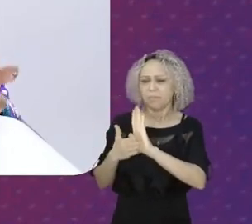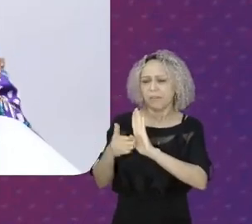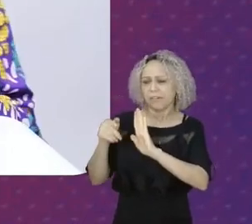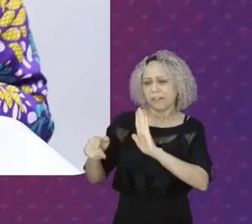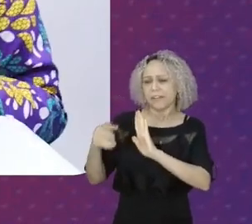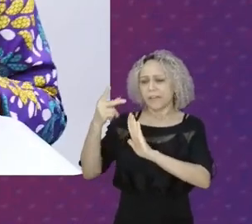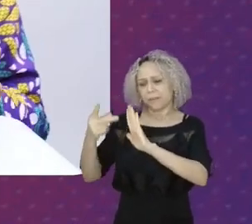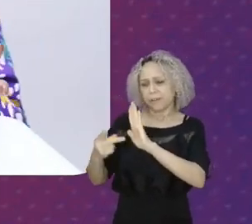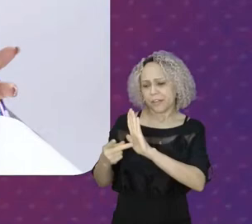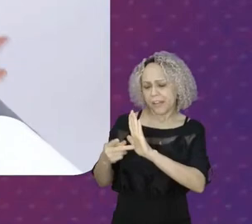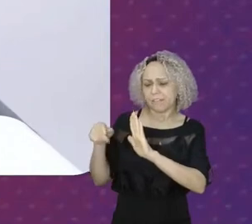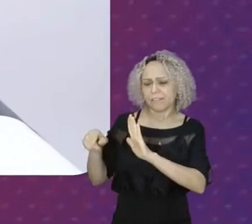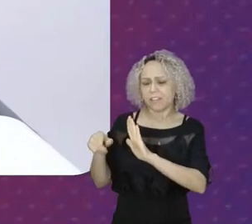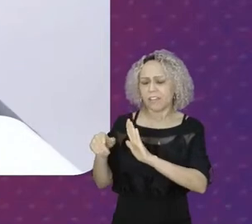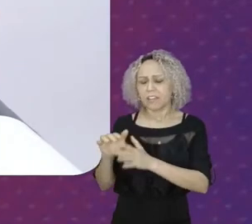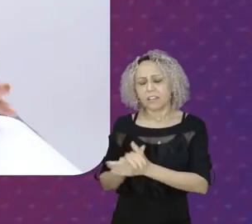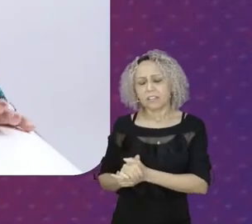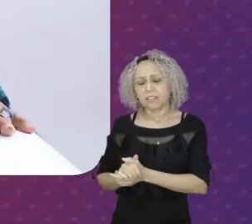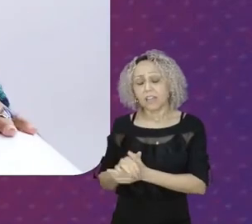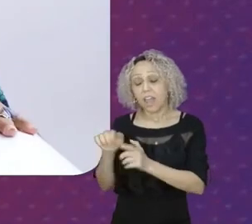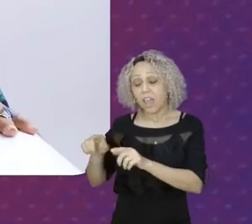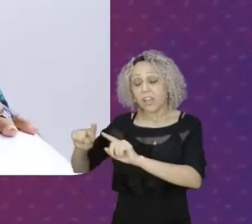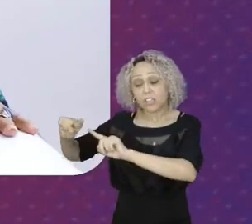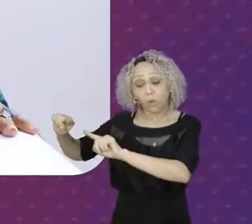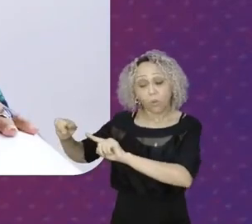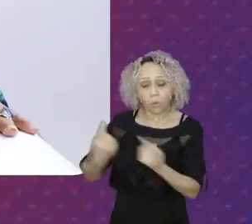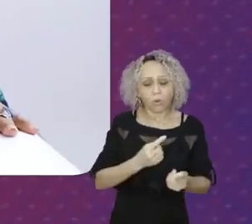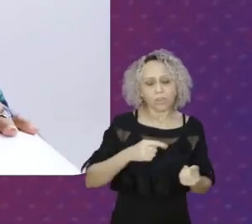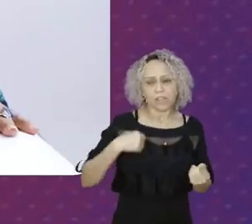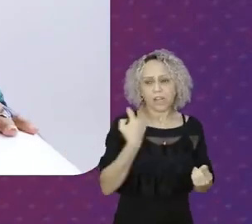defesa dos nossos interesses